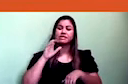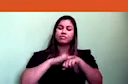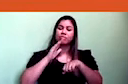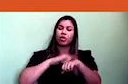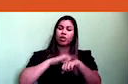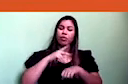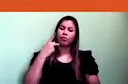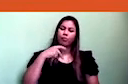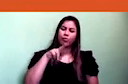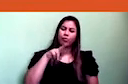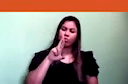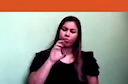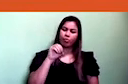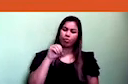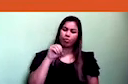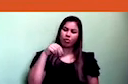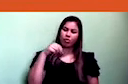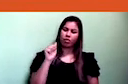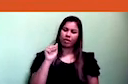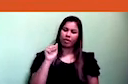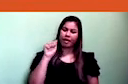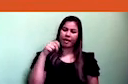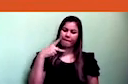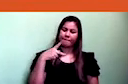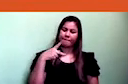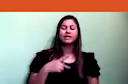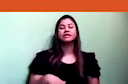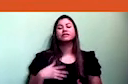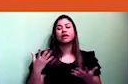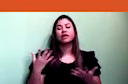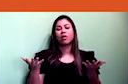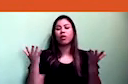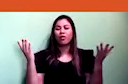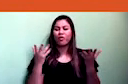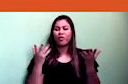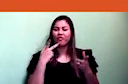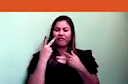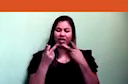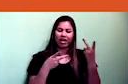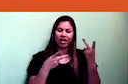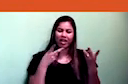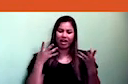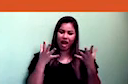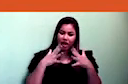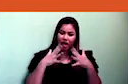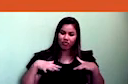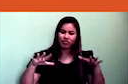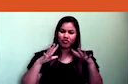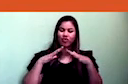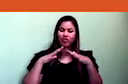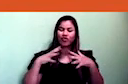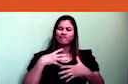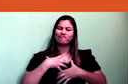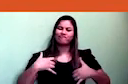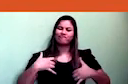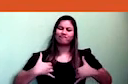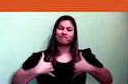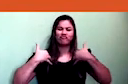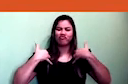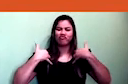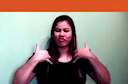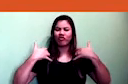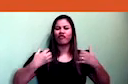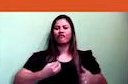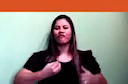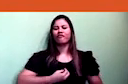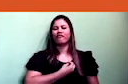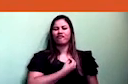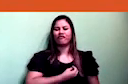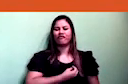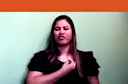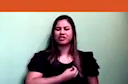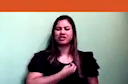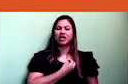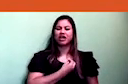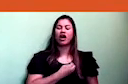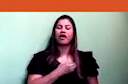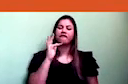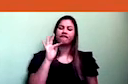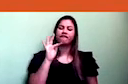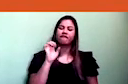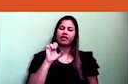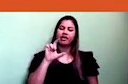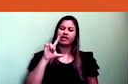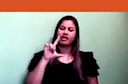de imediato já dizer a todos que muito me honra estar aqui, né? O convite foi feito pelo Felipe e